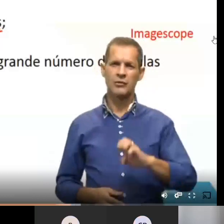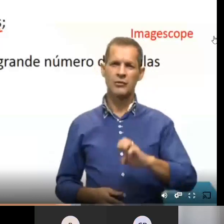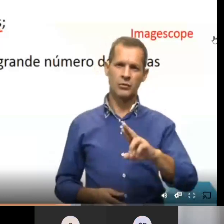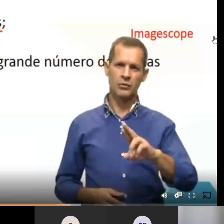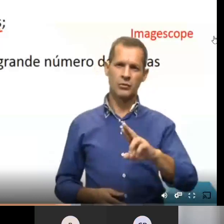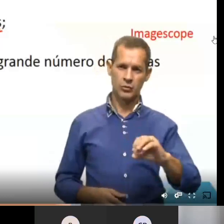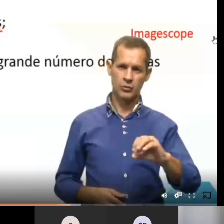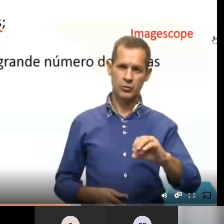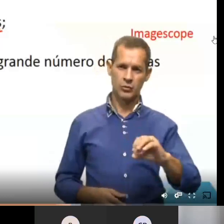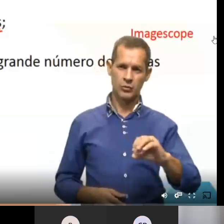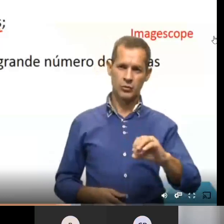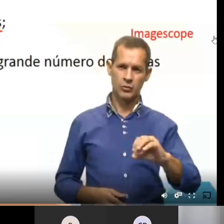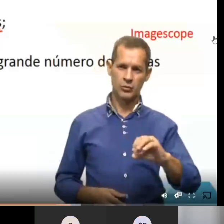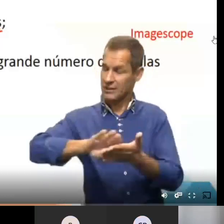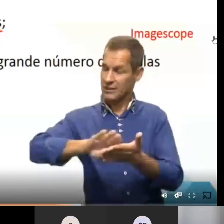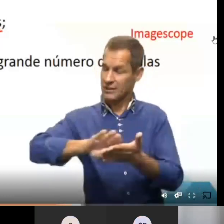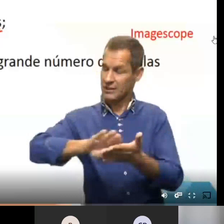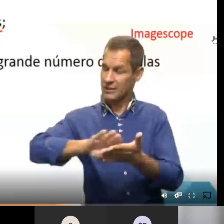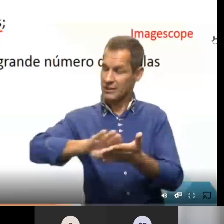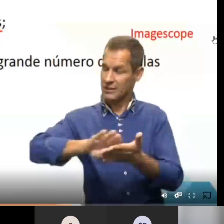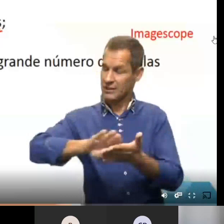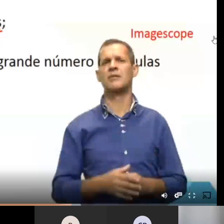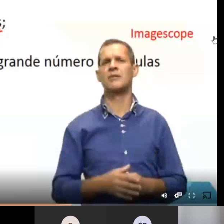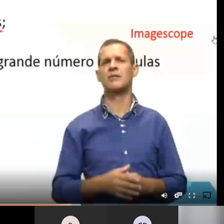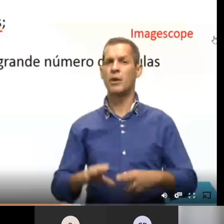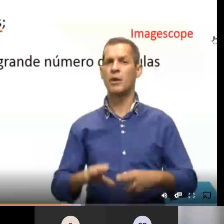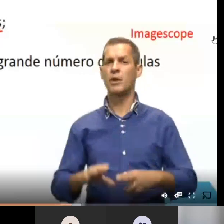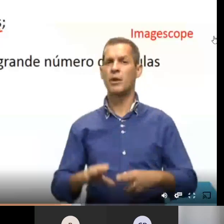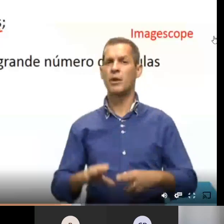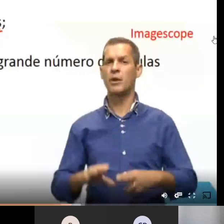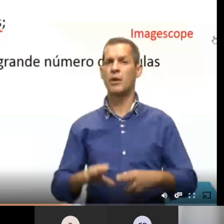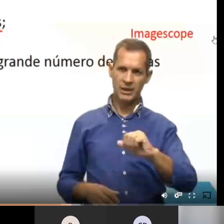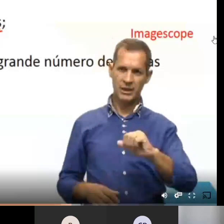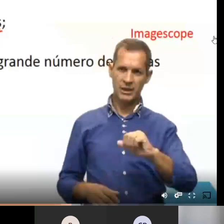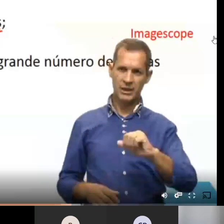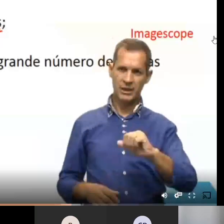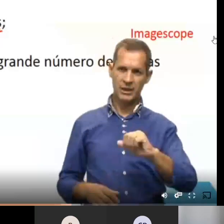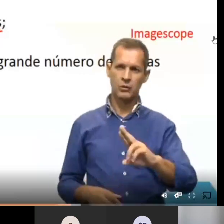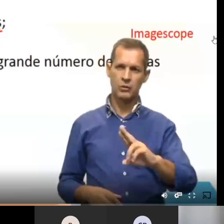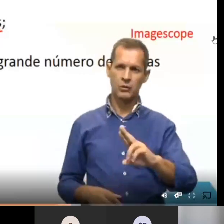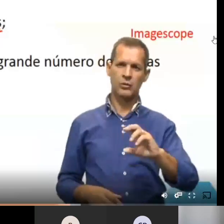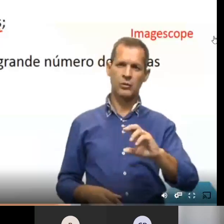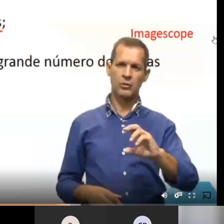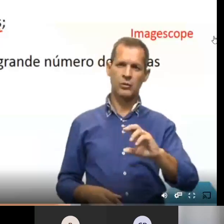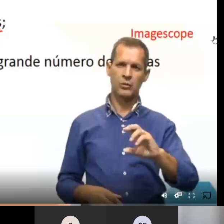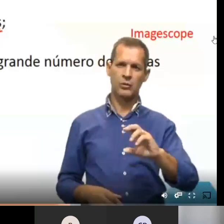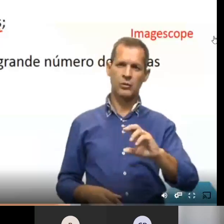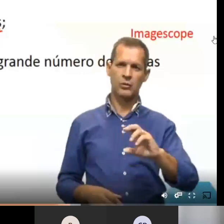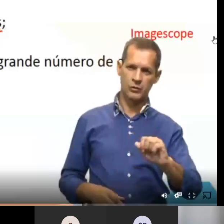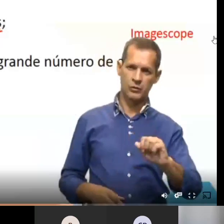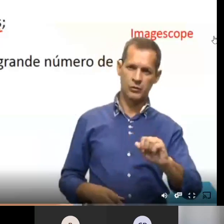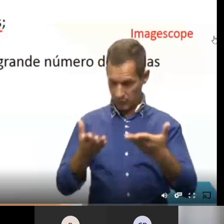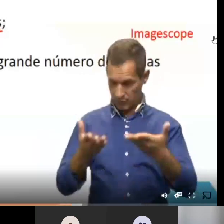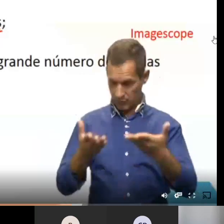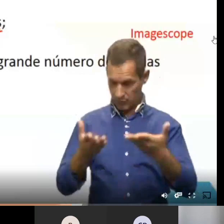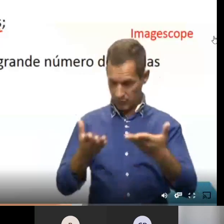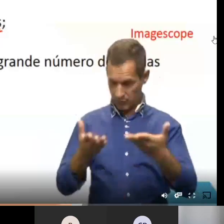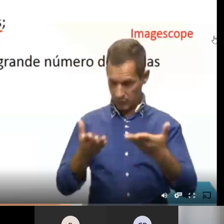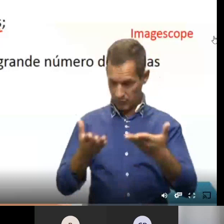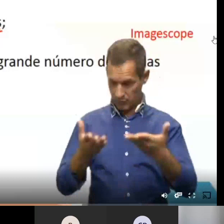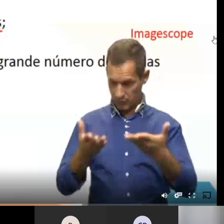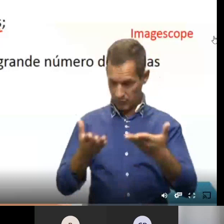no caso, essa eliminação se dá por macrófagos, ok? Então, vamos carregar a nossa